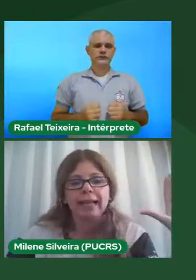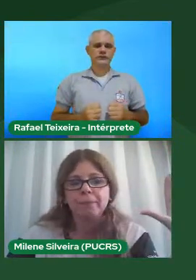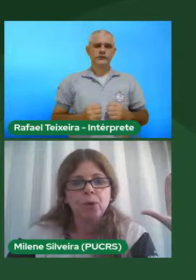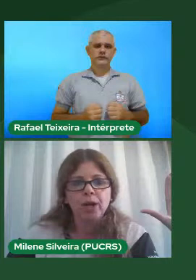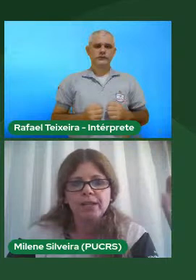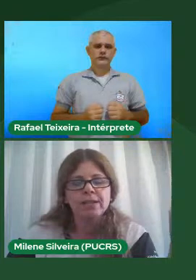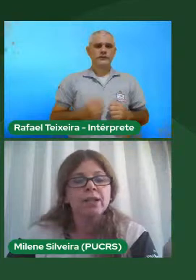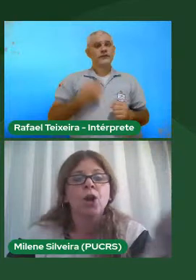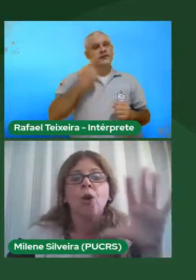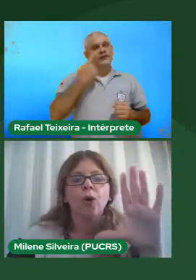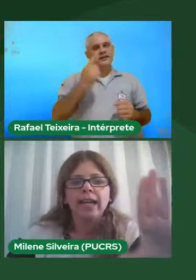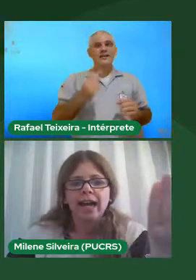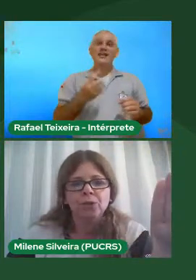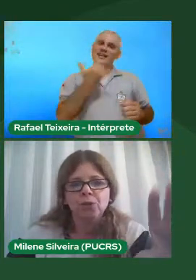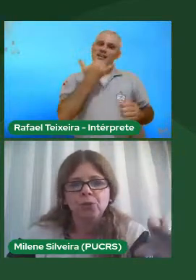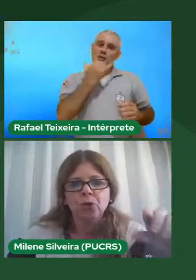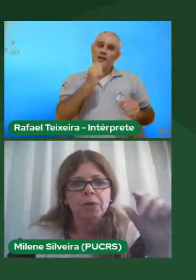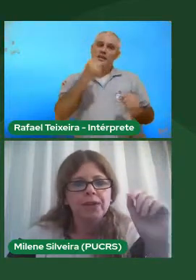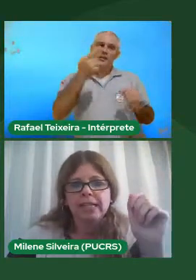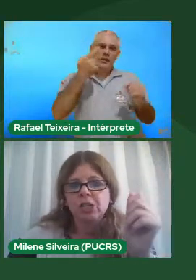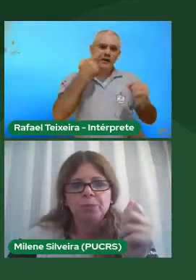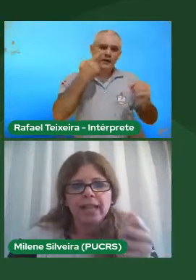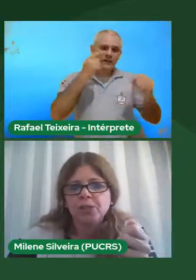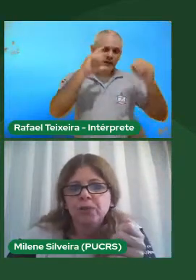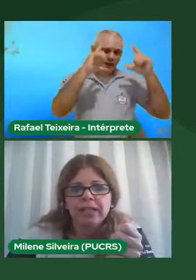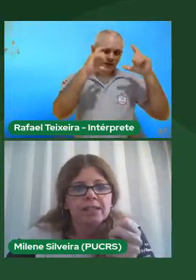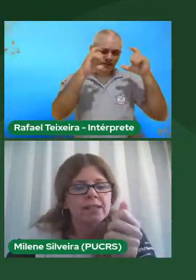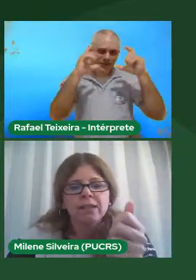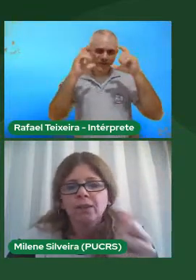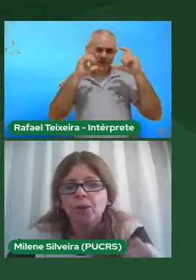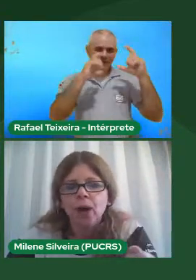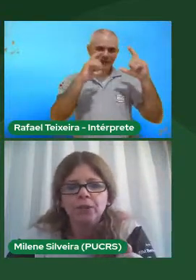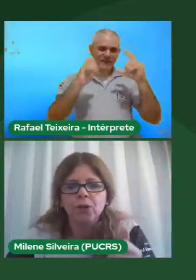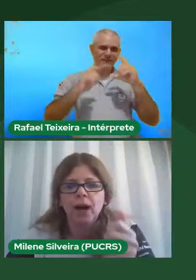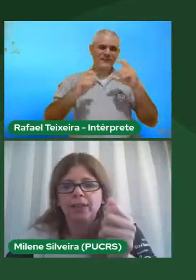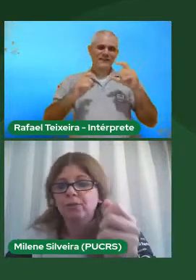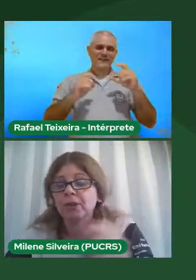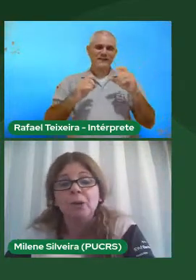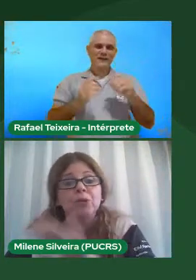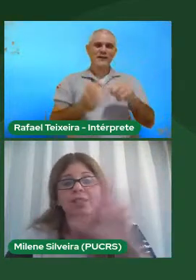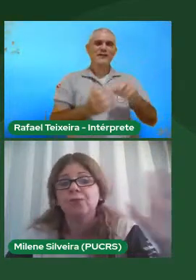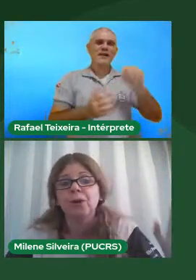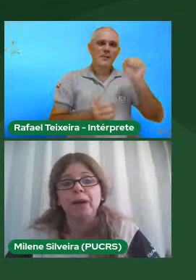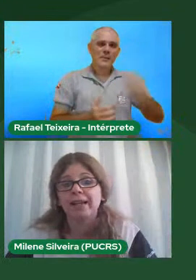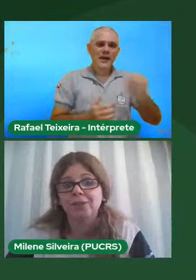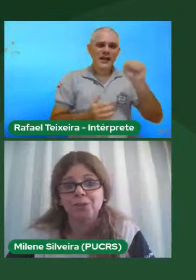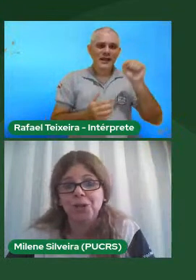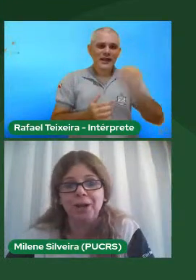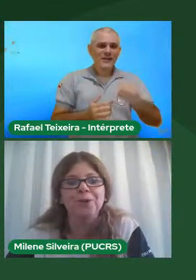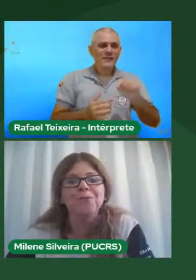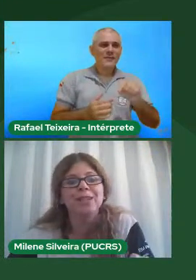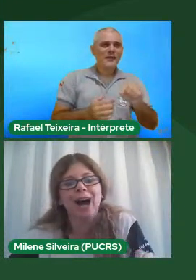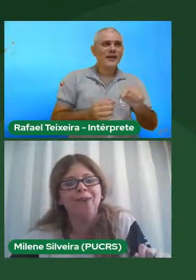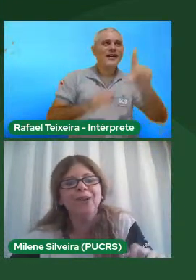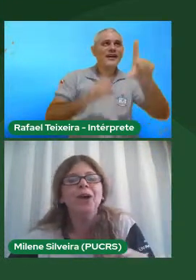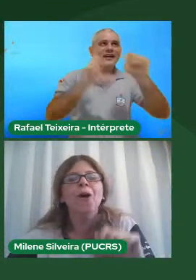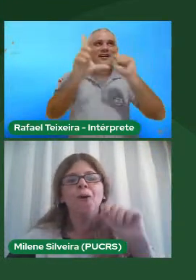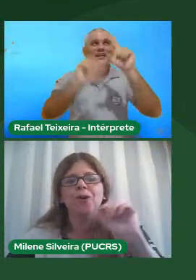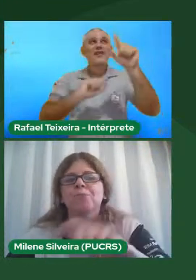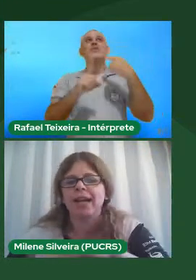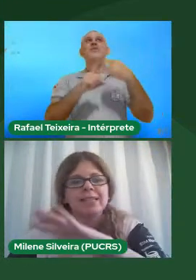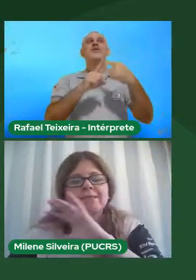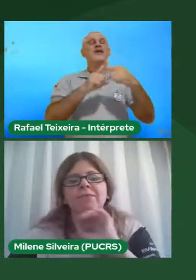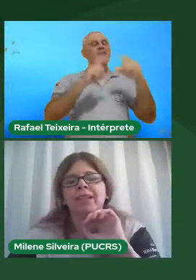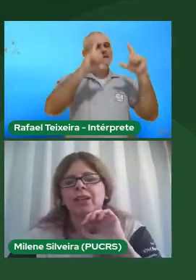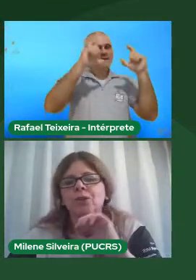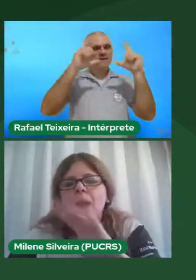ter que pegar depois, olhar no YouTube e fazer tipo Netflix, quadro a quadro, porque se eu for parando, eu não chego no final